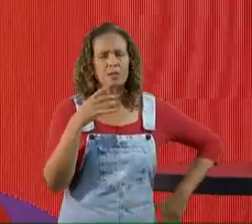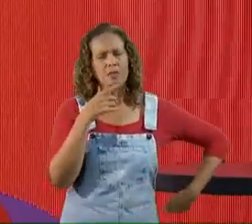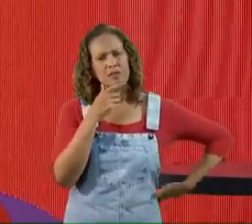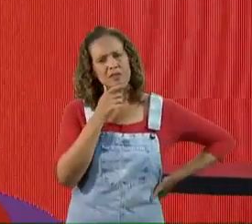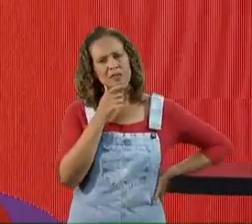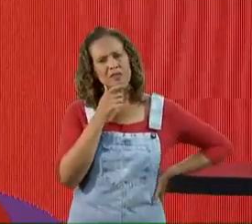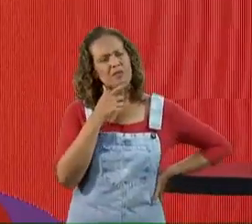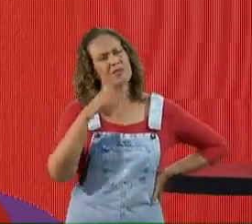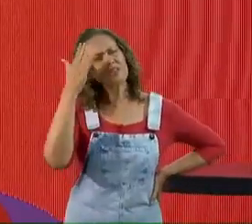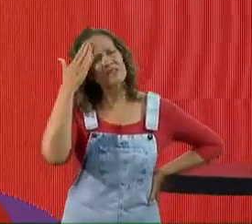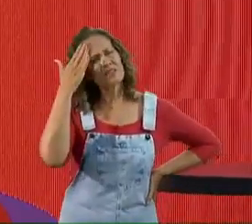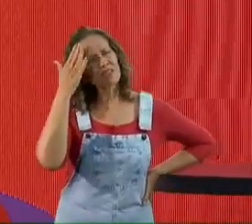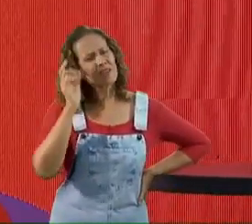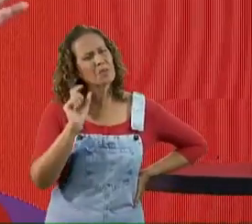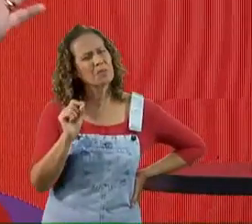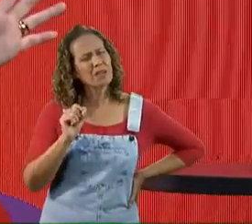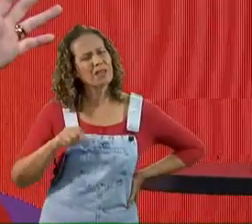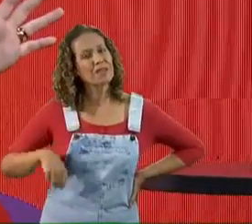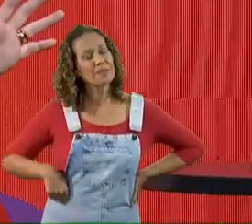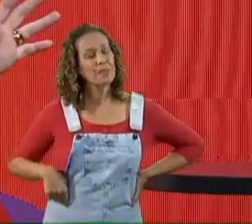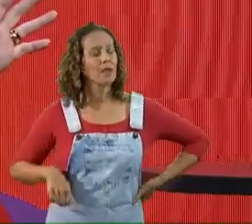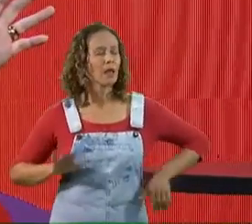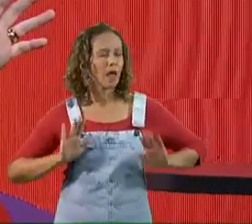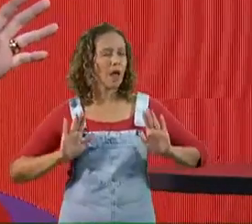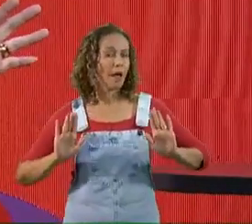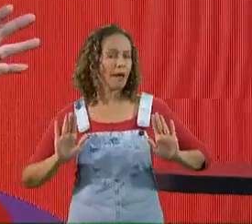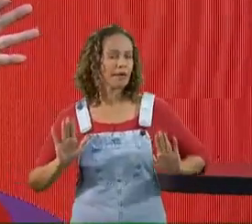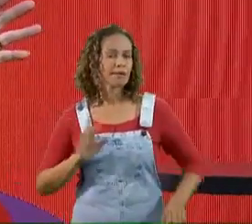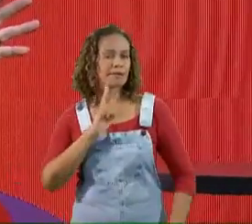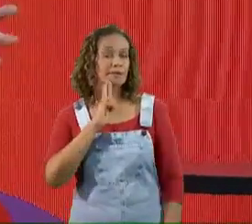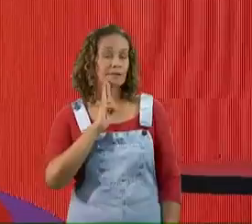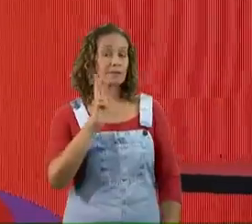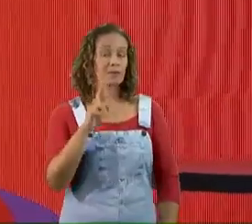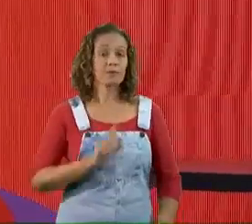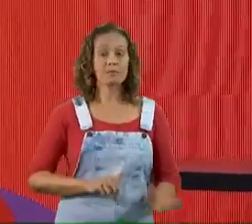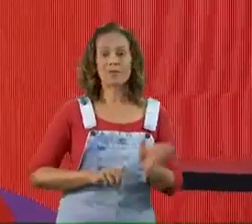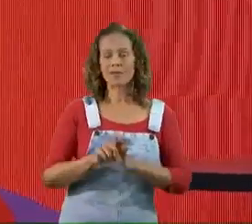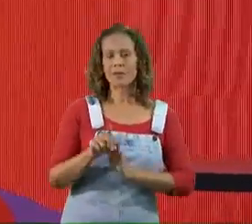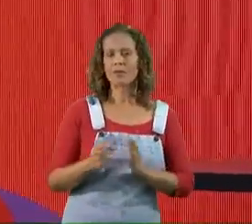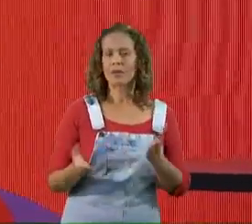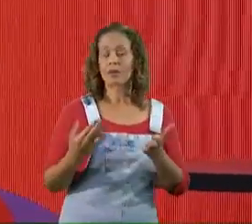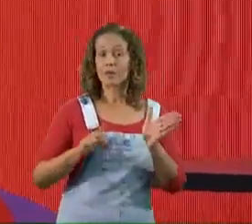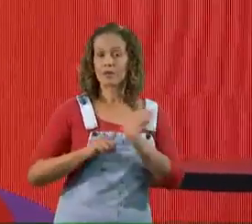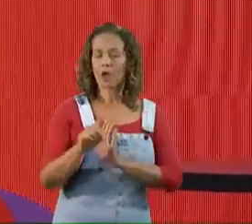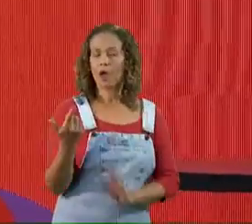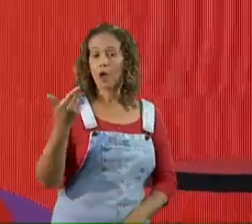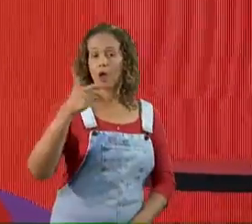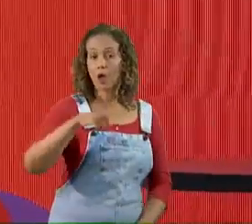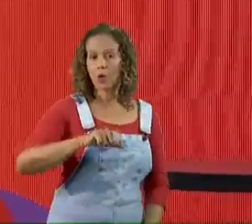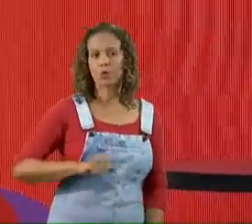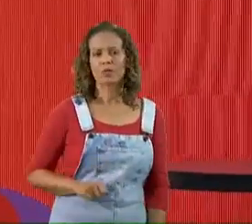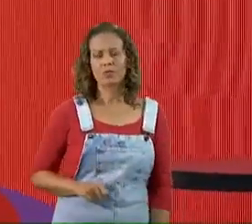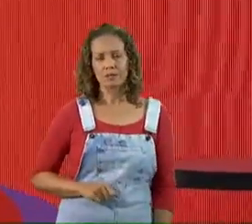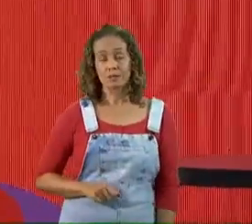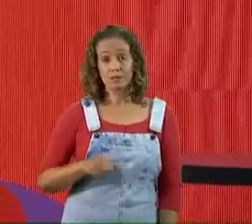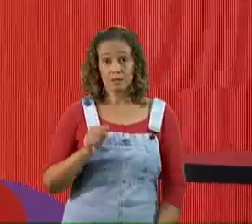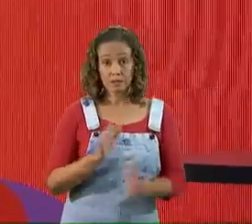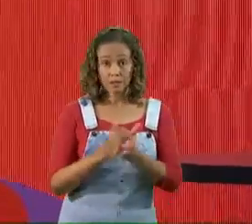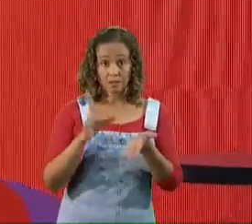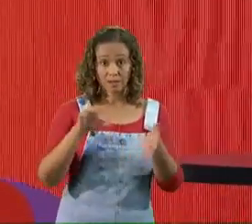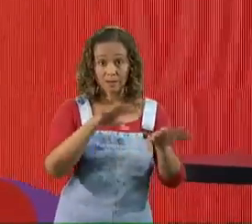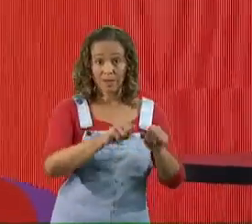Você sabe para quê? Antes de a gente responder essa pergunta, eu quero te fazer outra. Você já pegou a sua